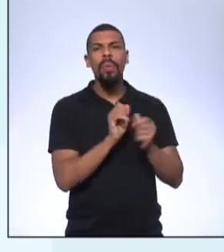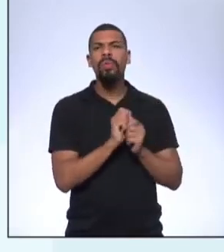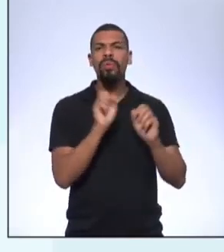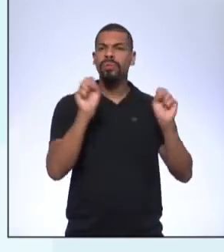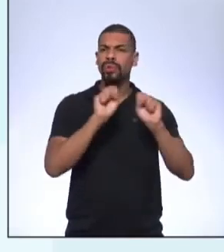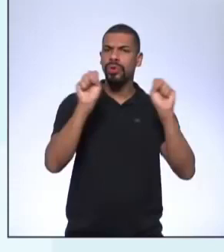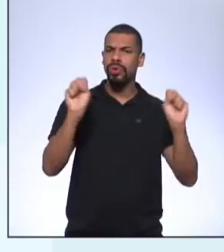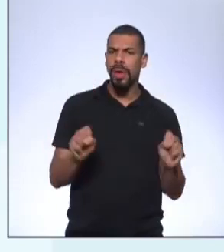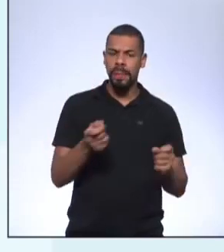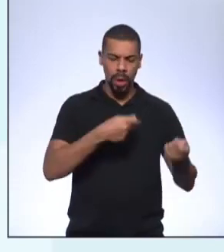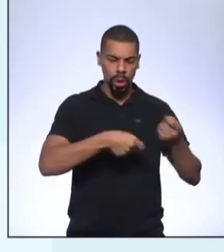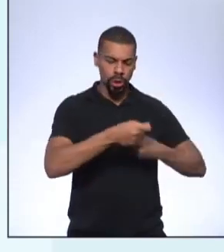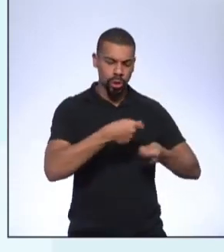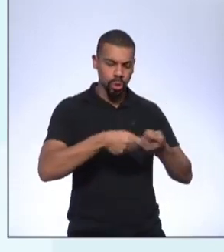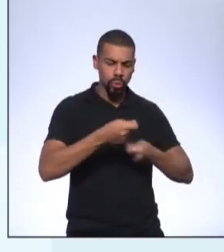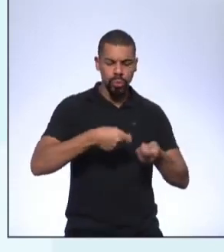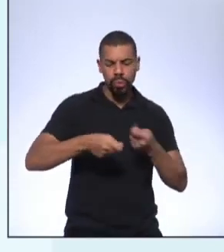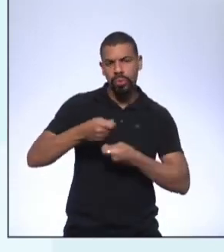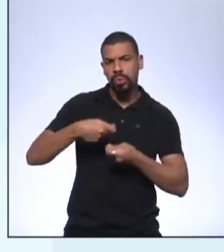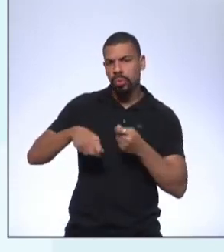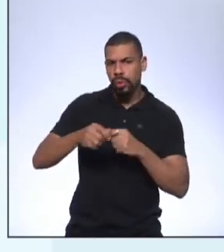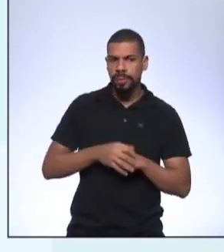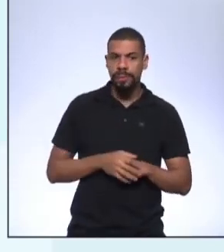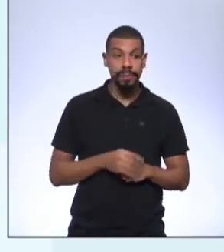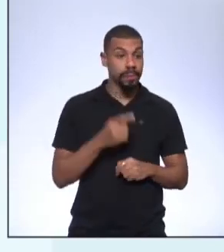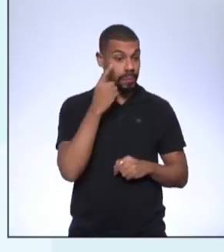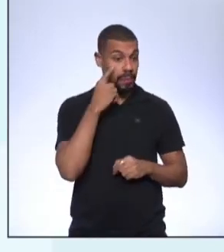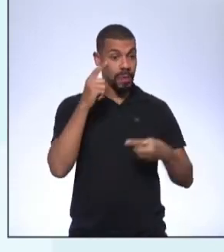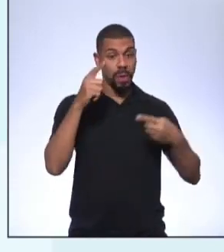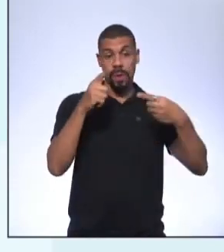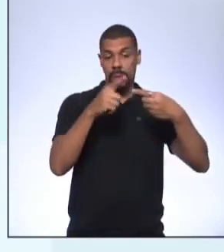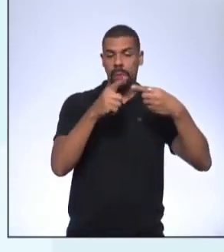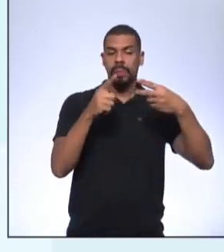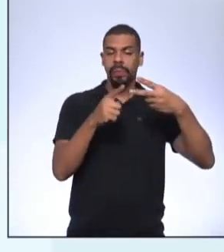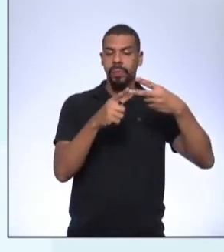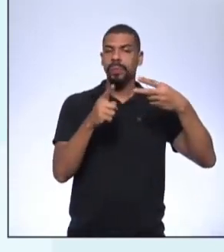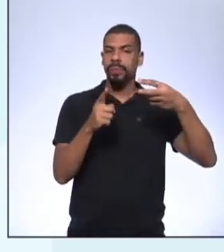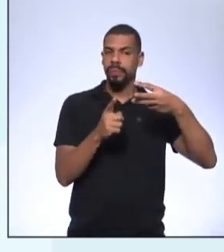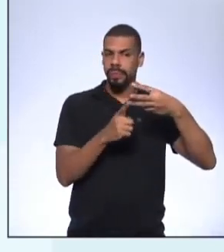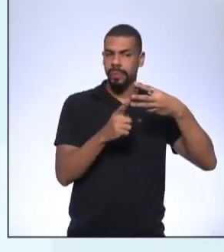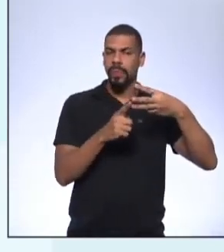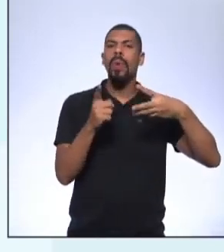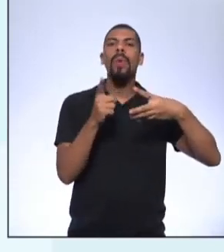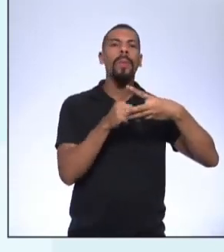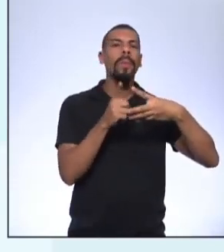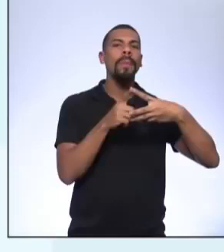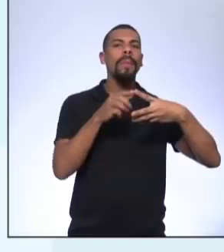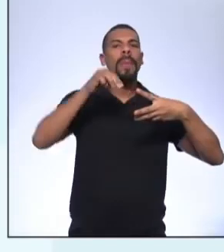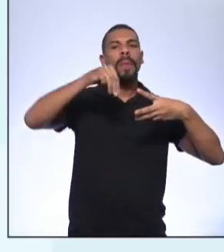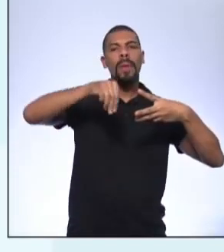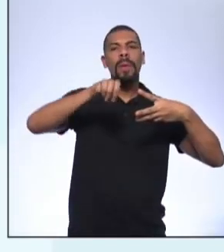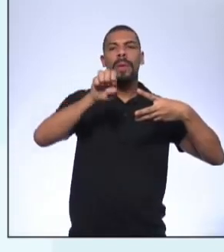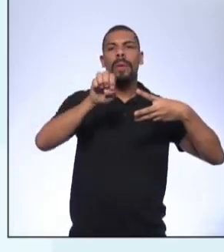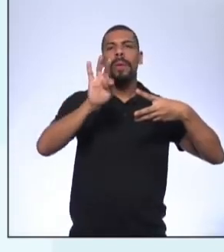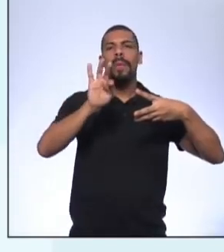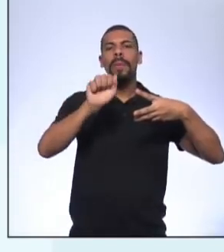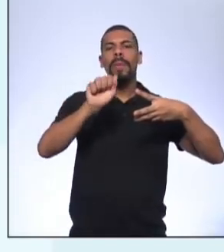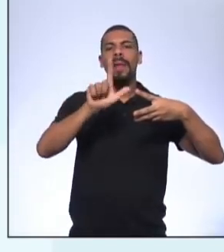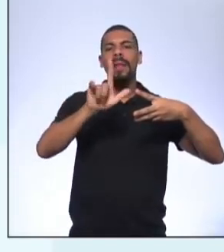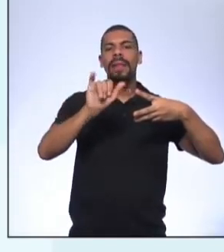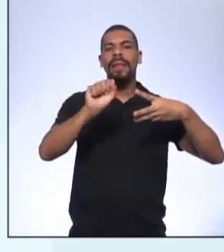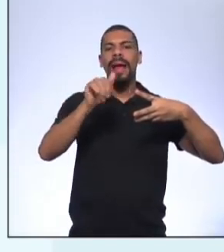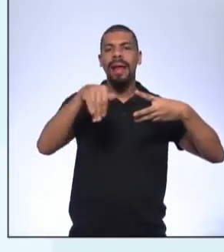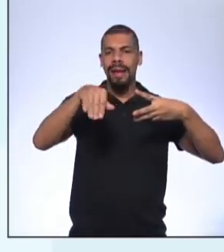sistema econômico baseado nesse tripé que vocês estão vendo aí na tela. O primeiro, né, a primeira base